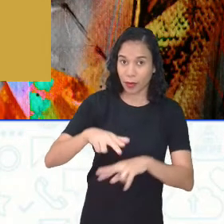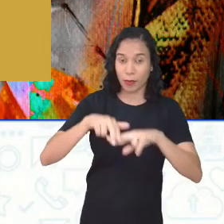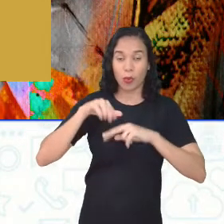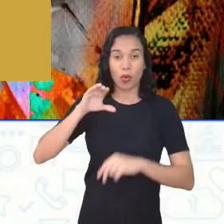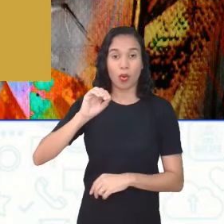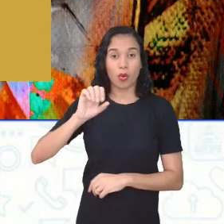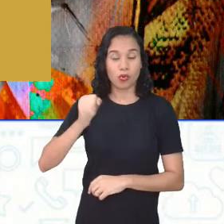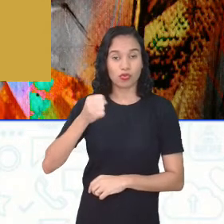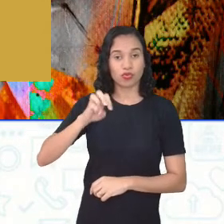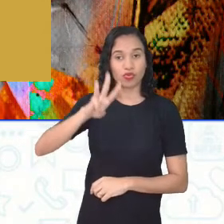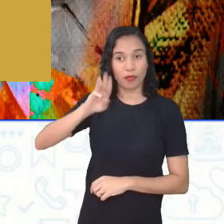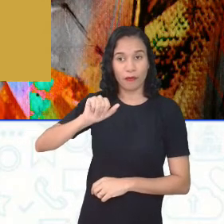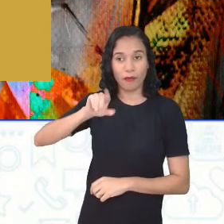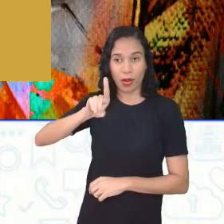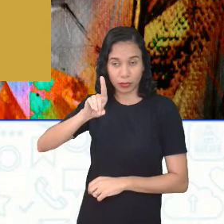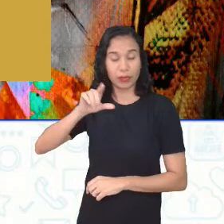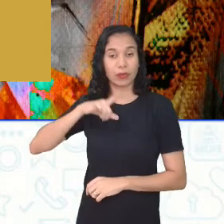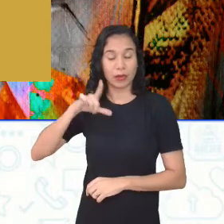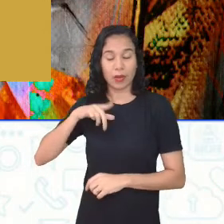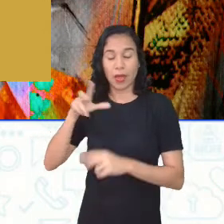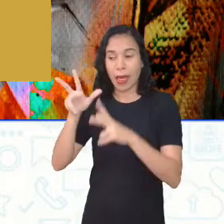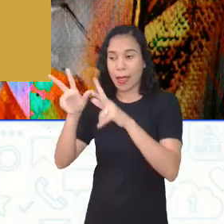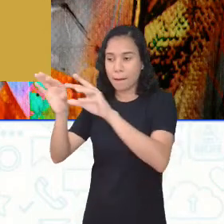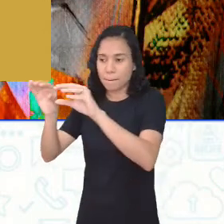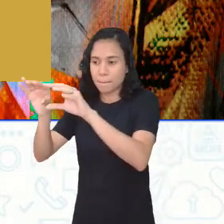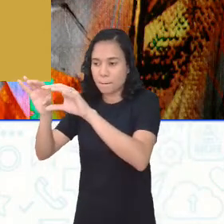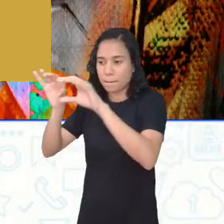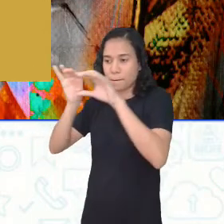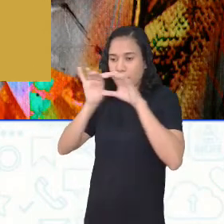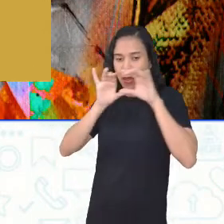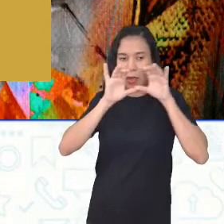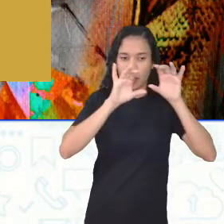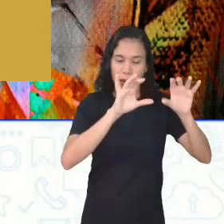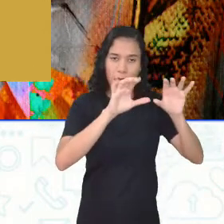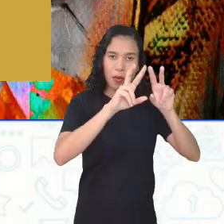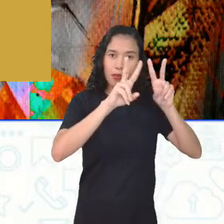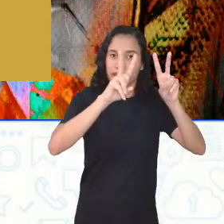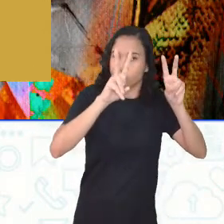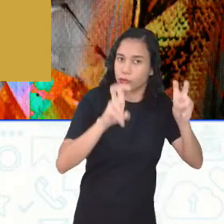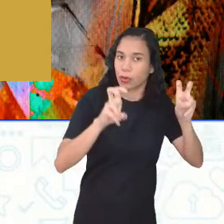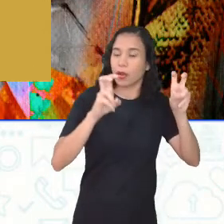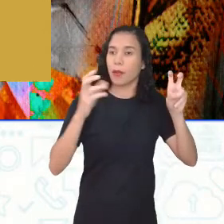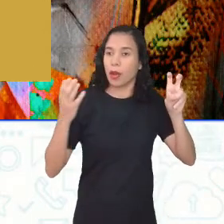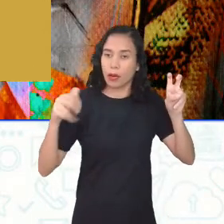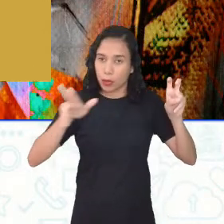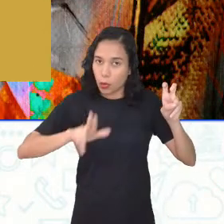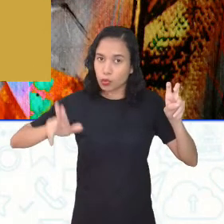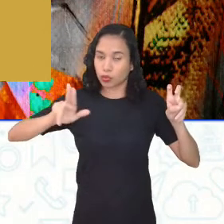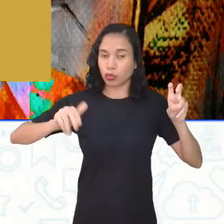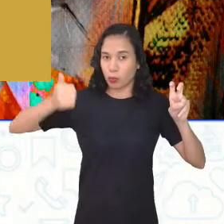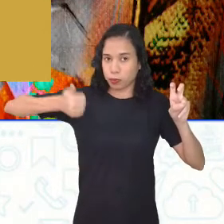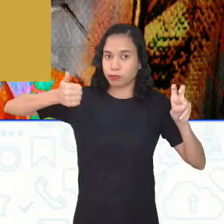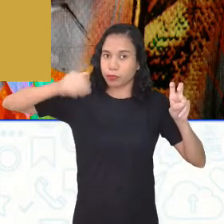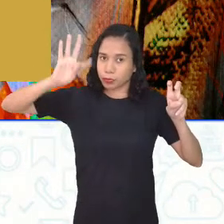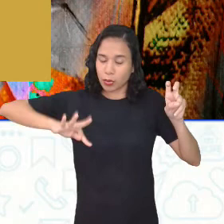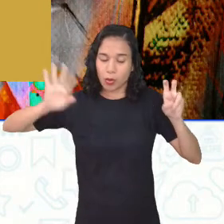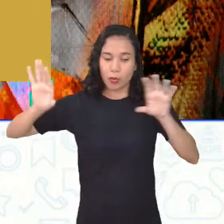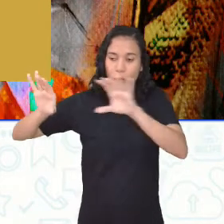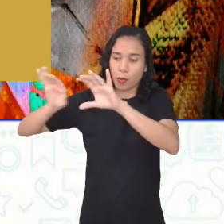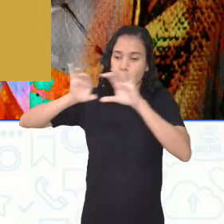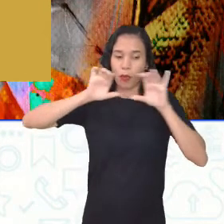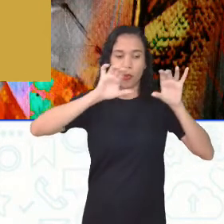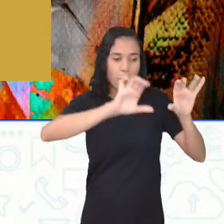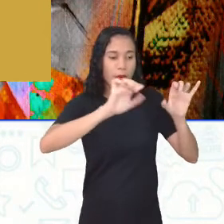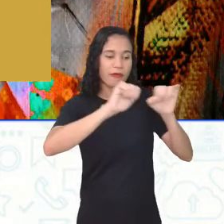Andrade empresta o tema que foi debatido e conversado por Gonçalves Dias para fazer o